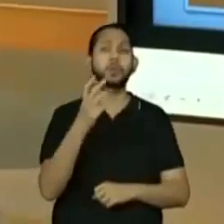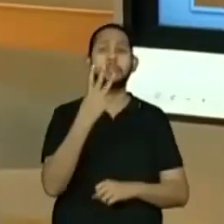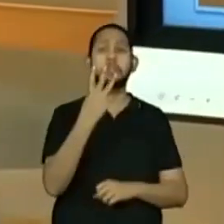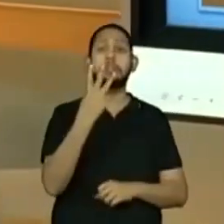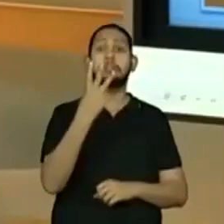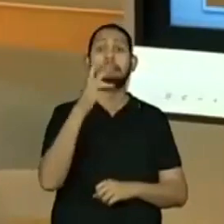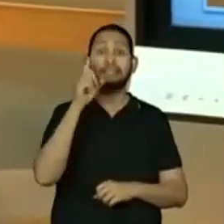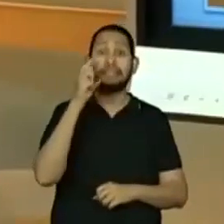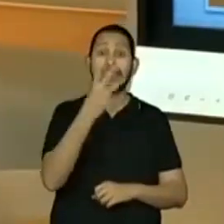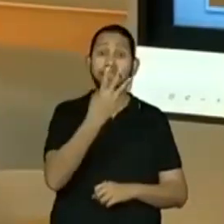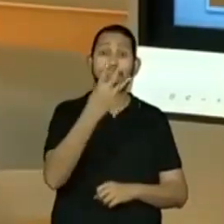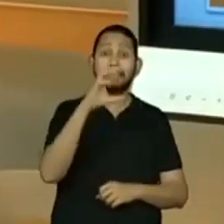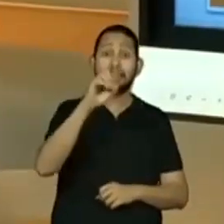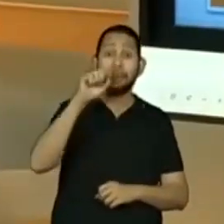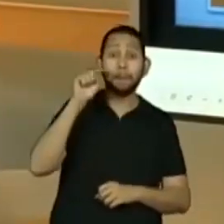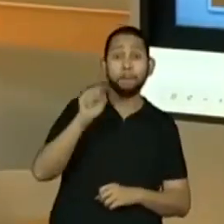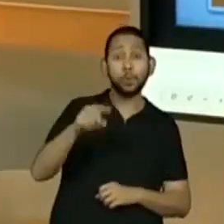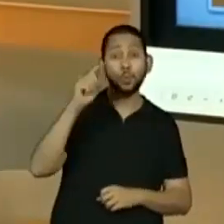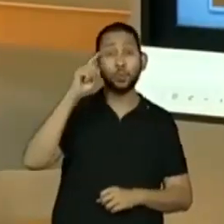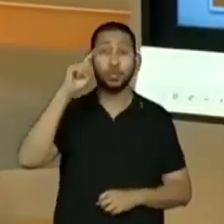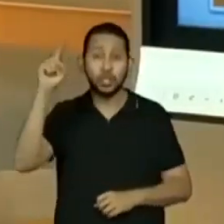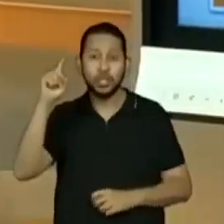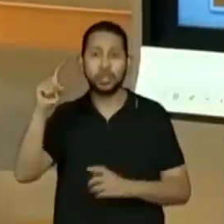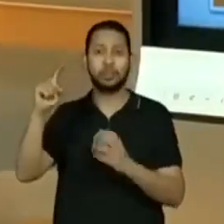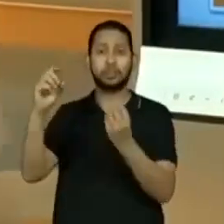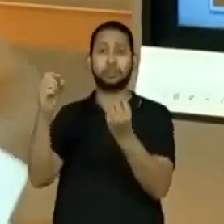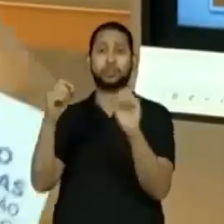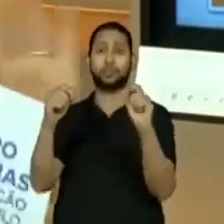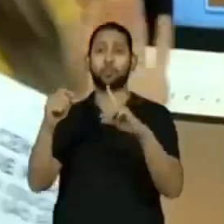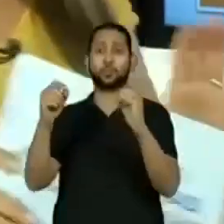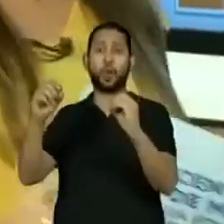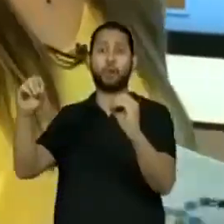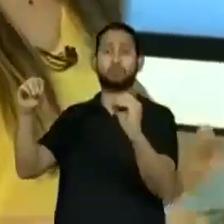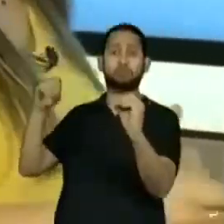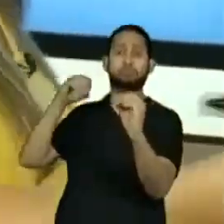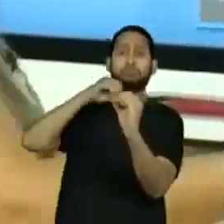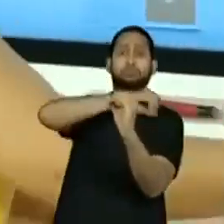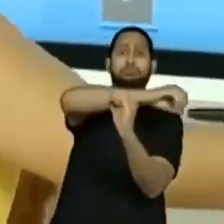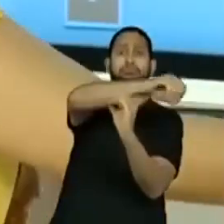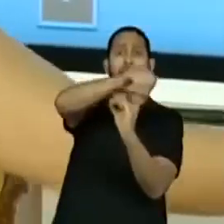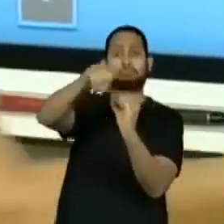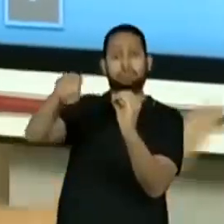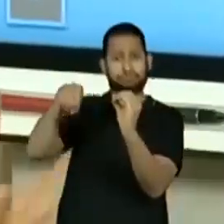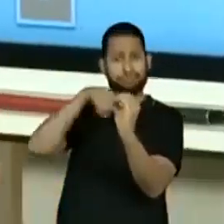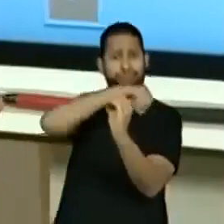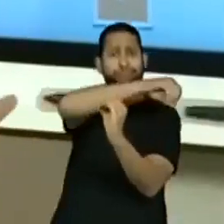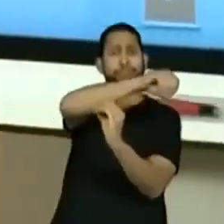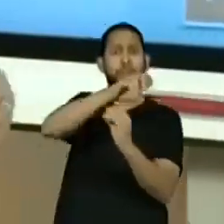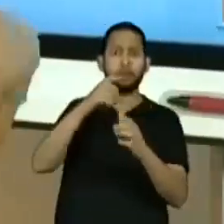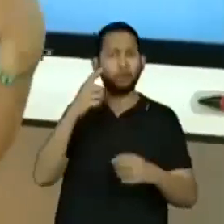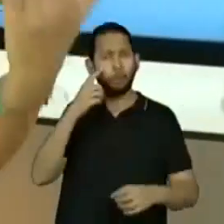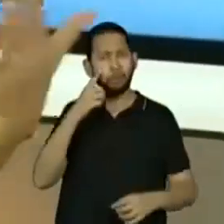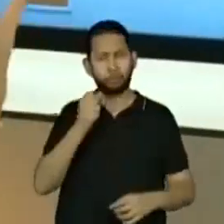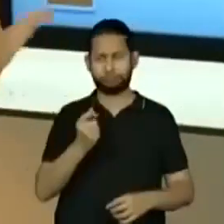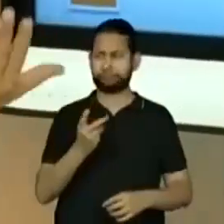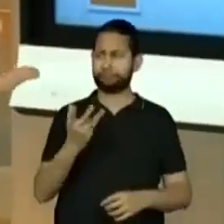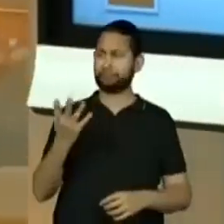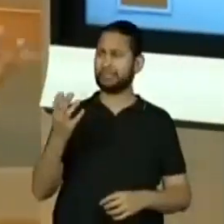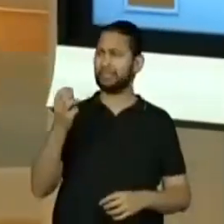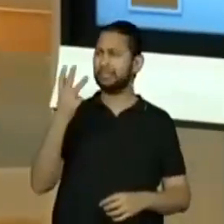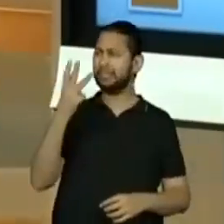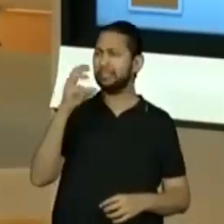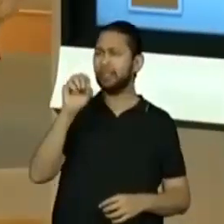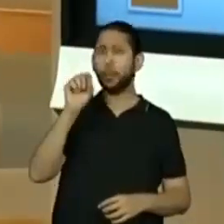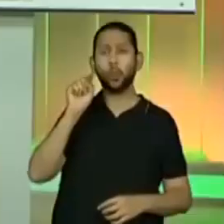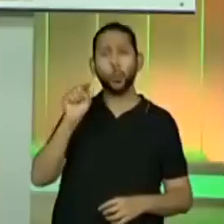dar uma volta em torno do Sol? Claro, nós não vamos entrar nessas grandezas. E só para você saber,